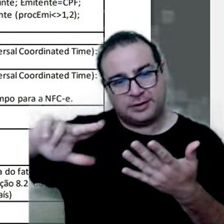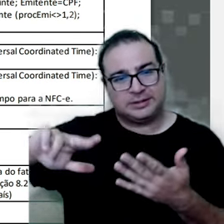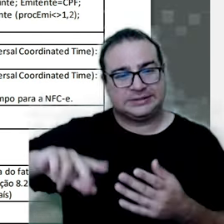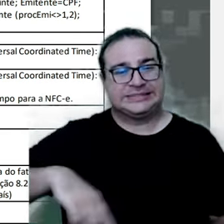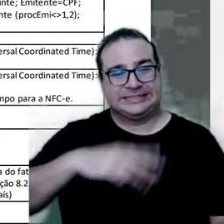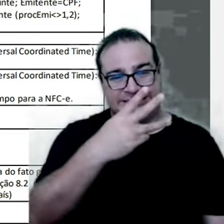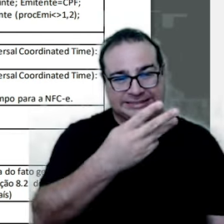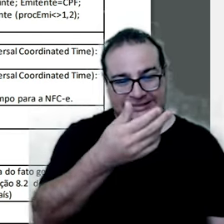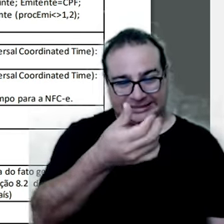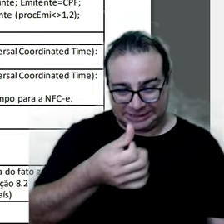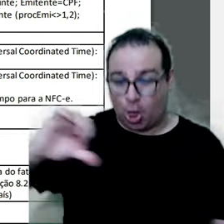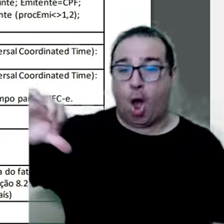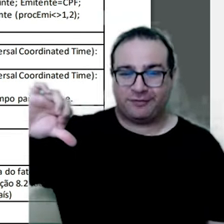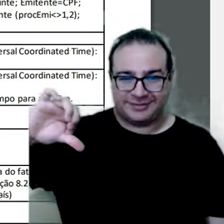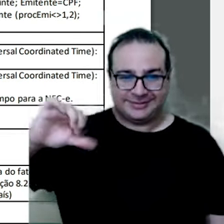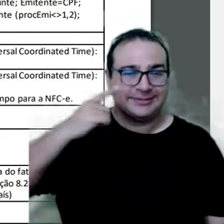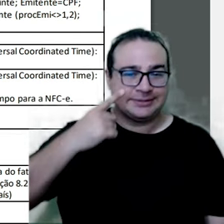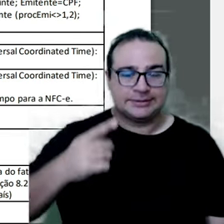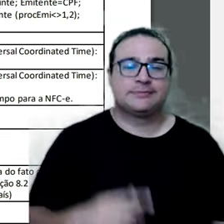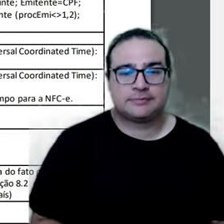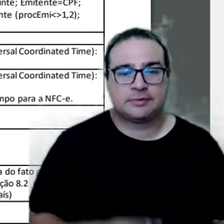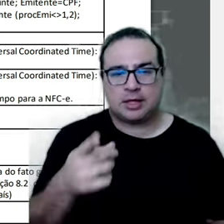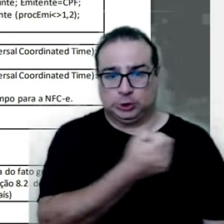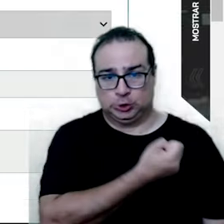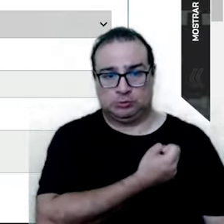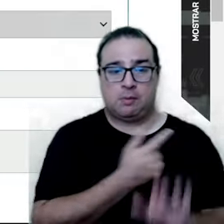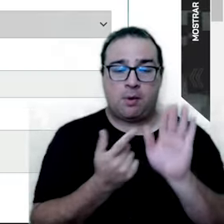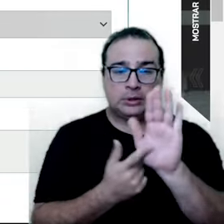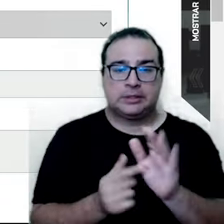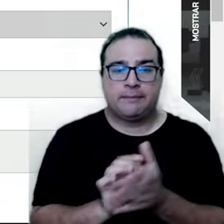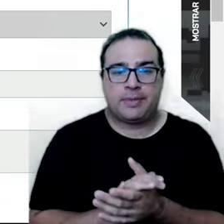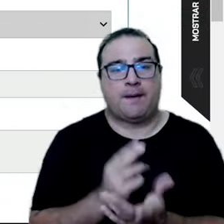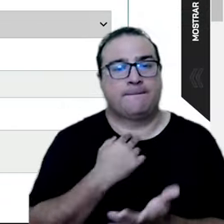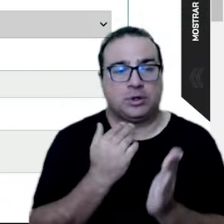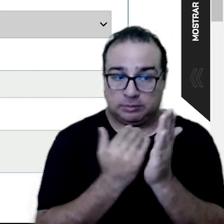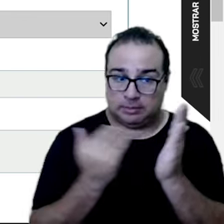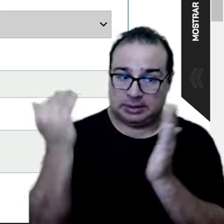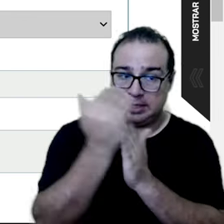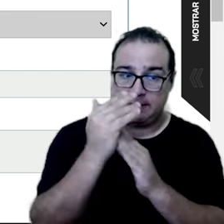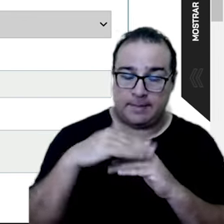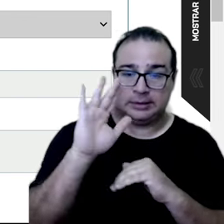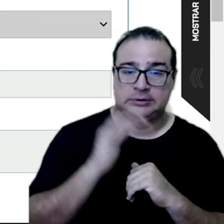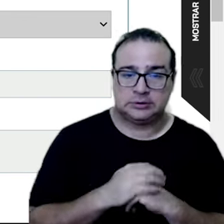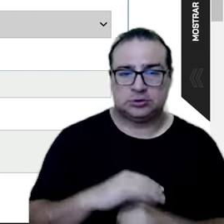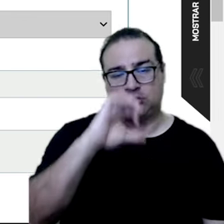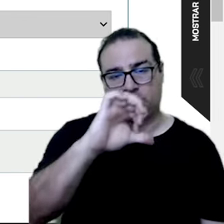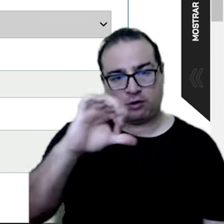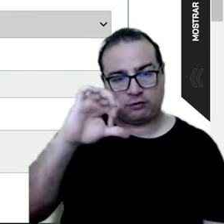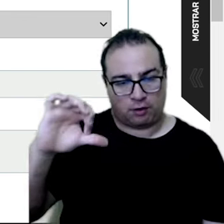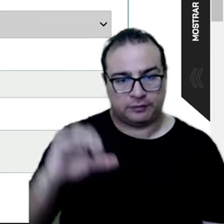3 isso né então é esse número aqui não pode passar de